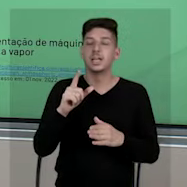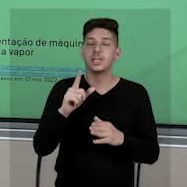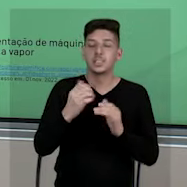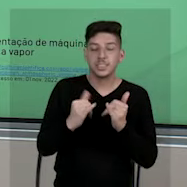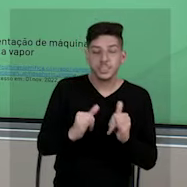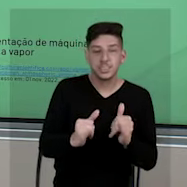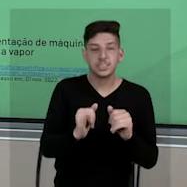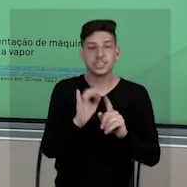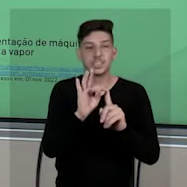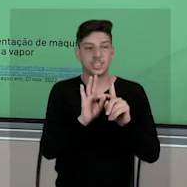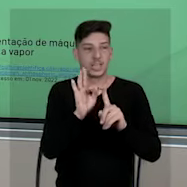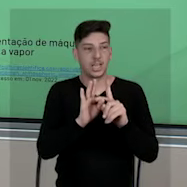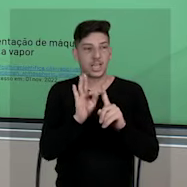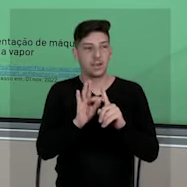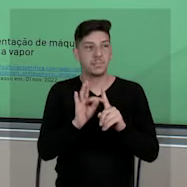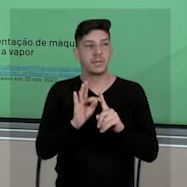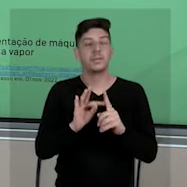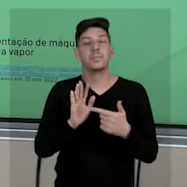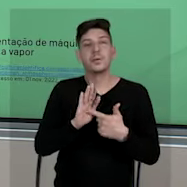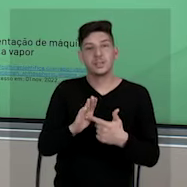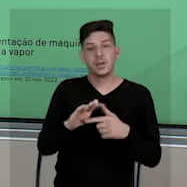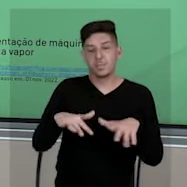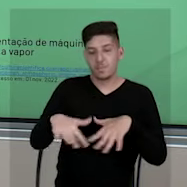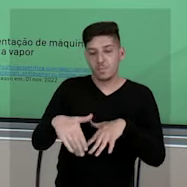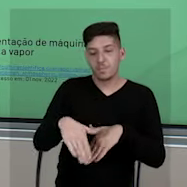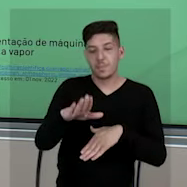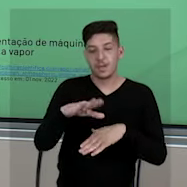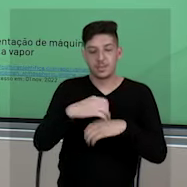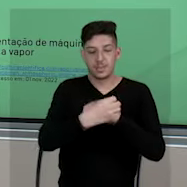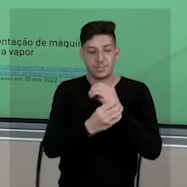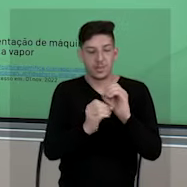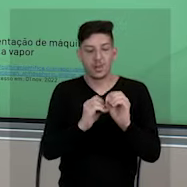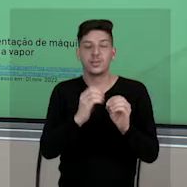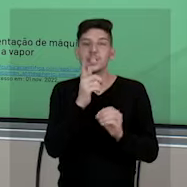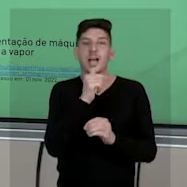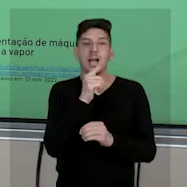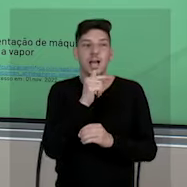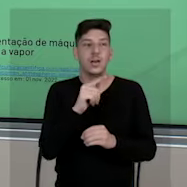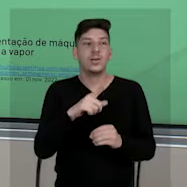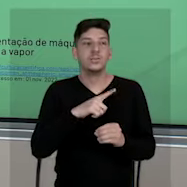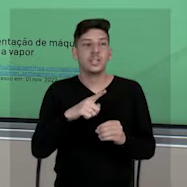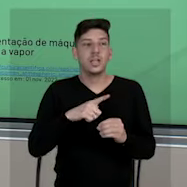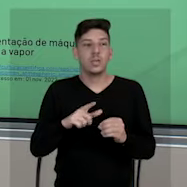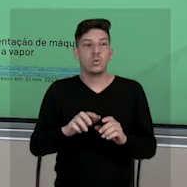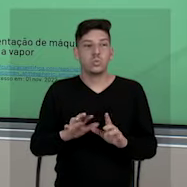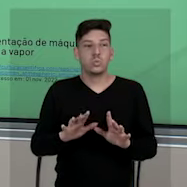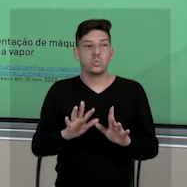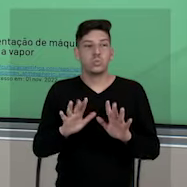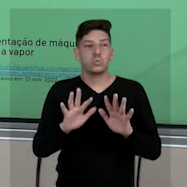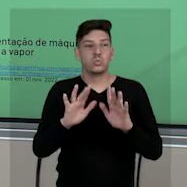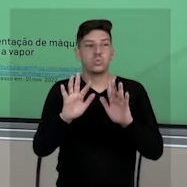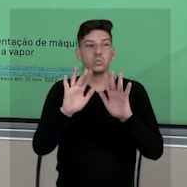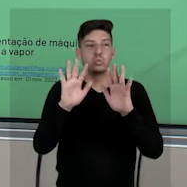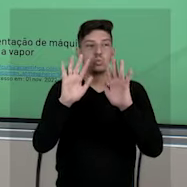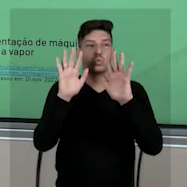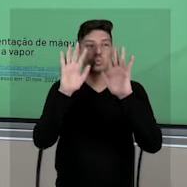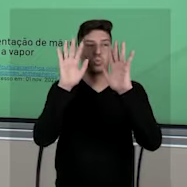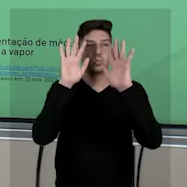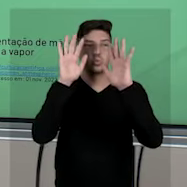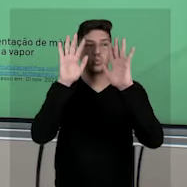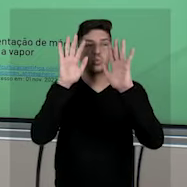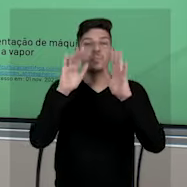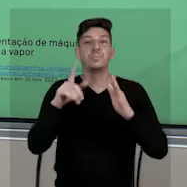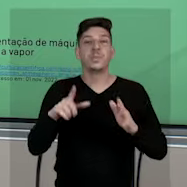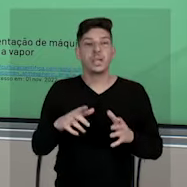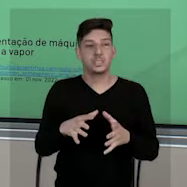térmica gerando movimentação maior aqui das moléculas de água, que vai se expandir sobre a forma de vapor, e essa